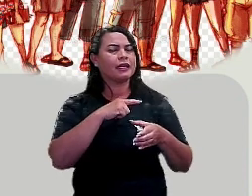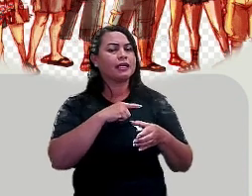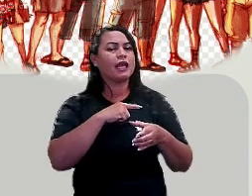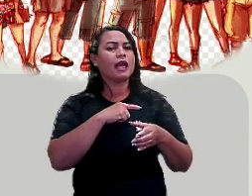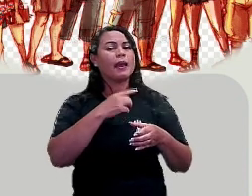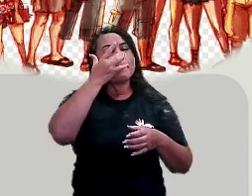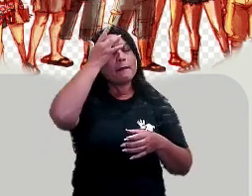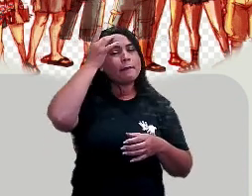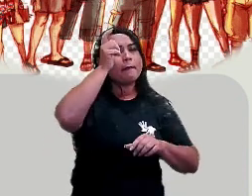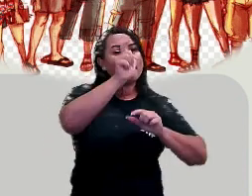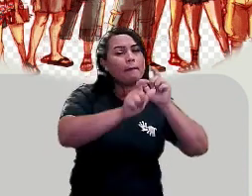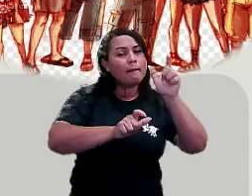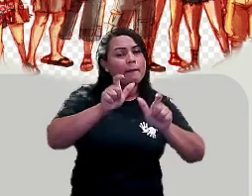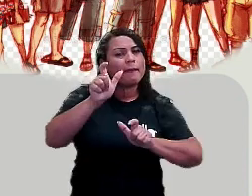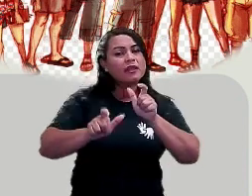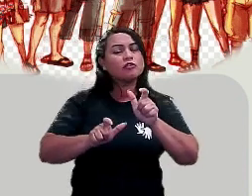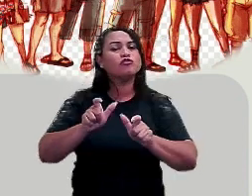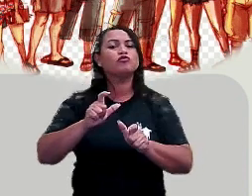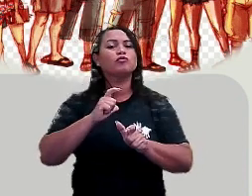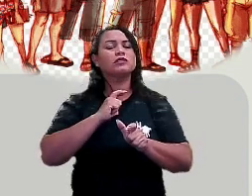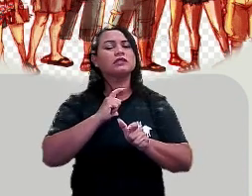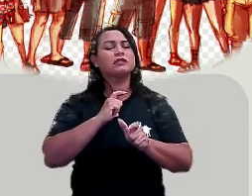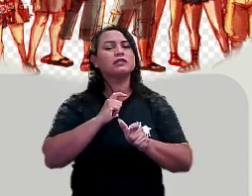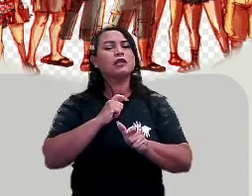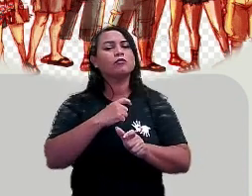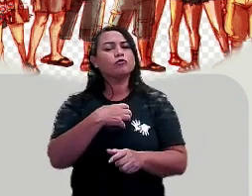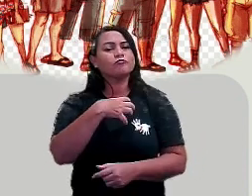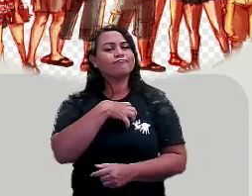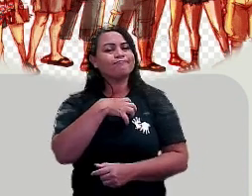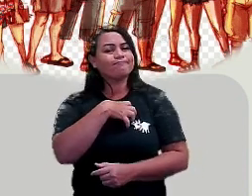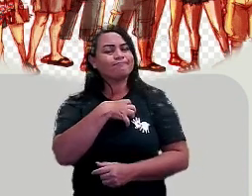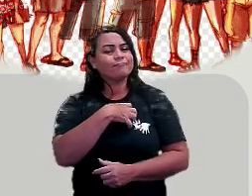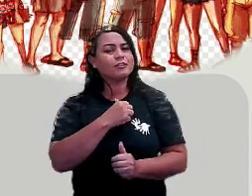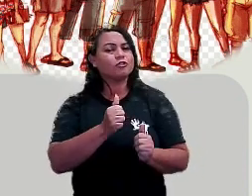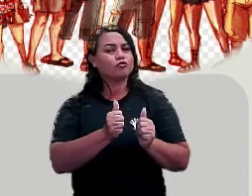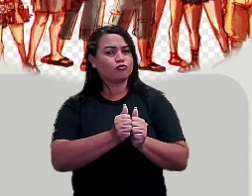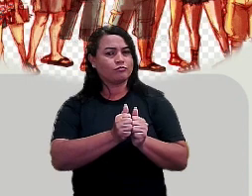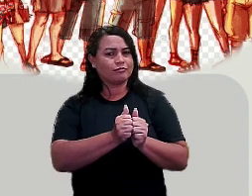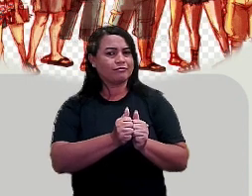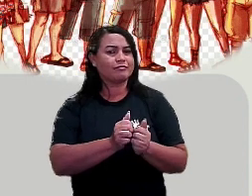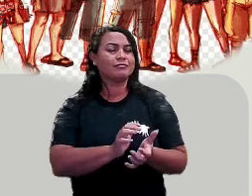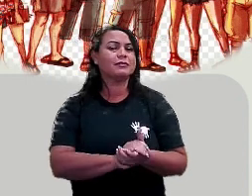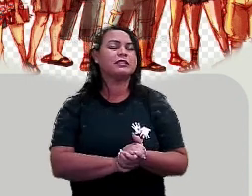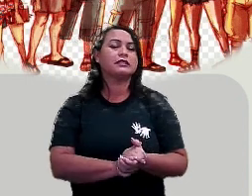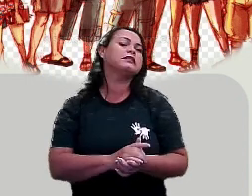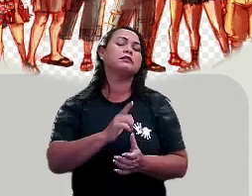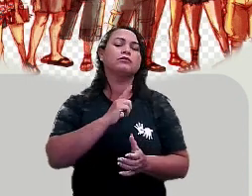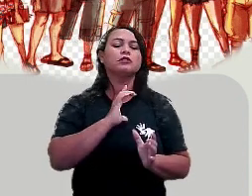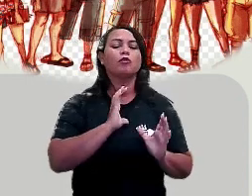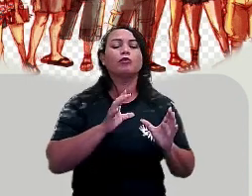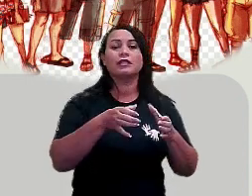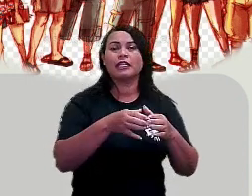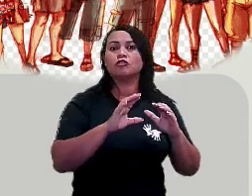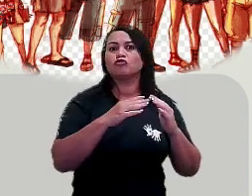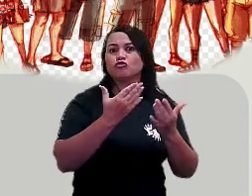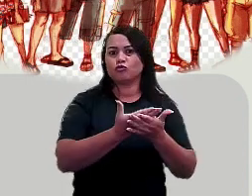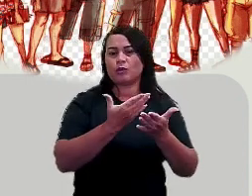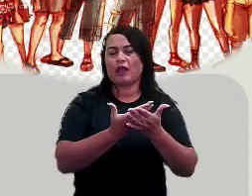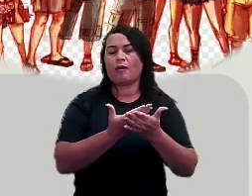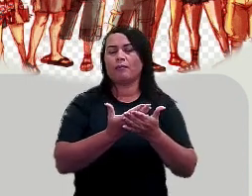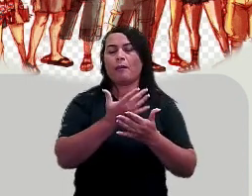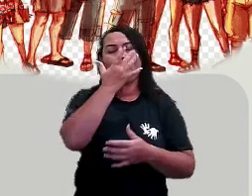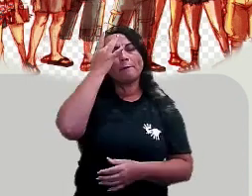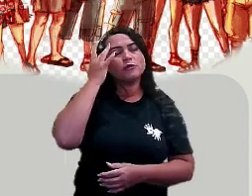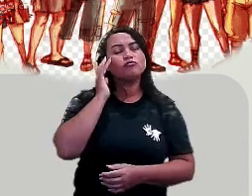aquelas pessoas que construímos um apego afetivo, desculpem. A comunidade escolar, você está na